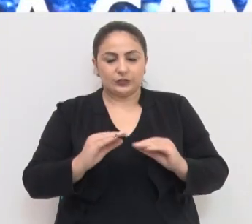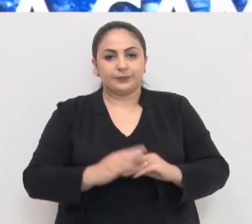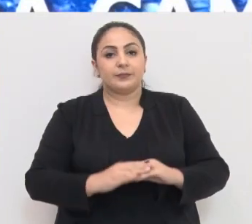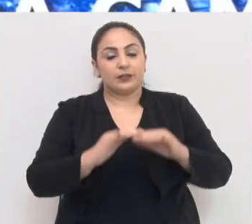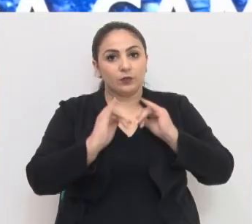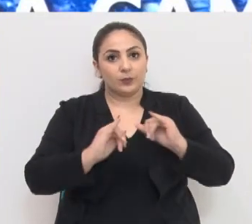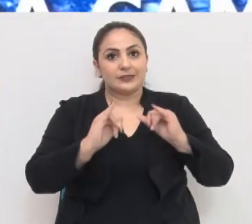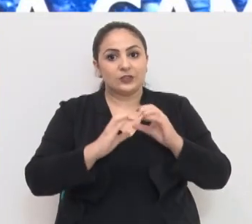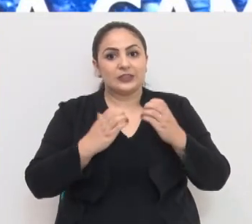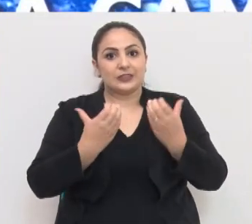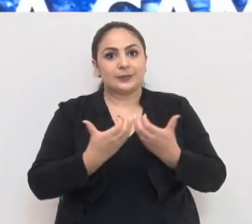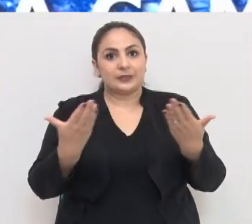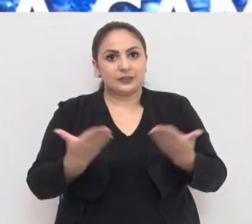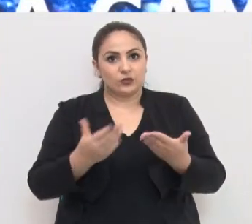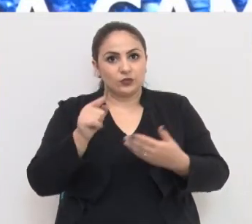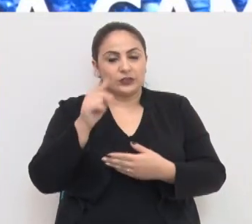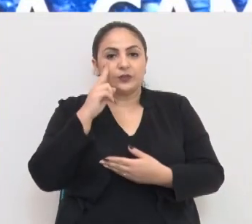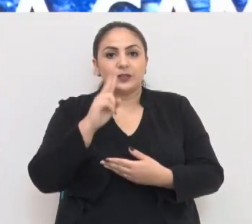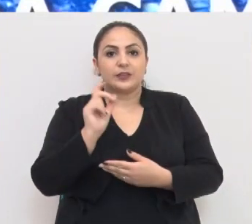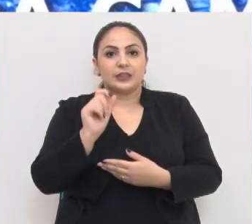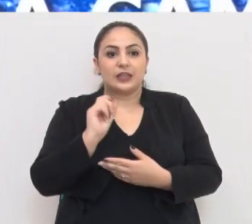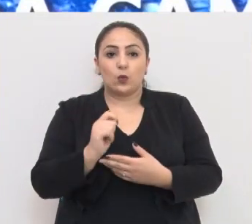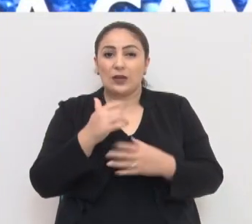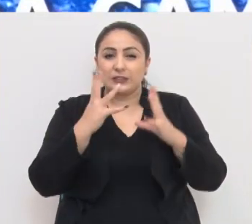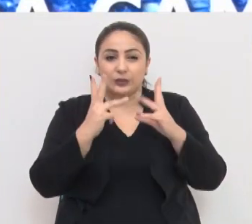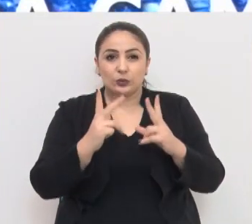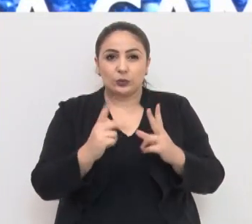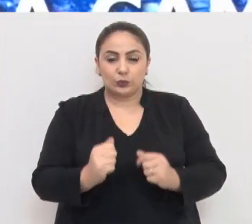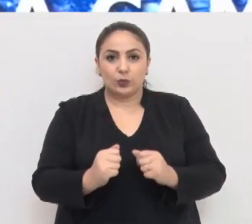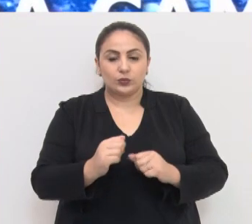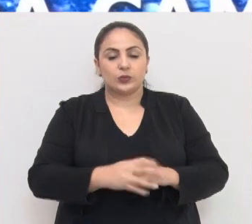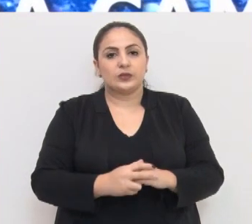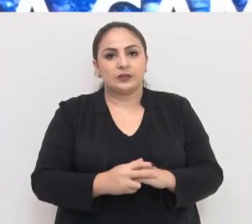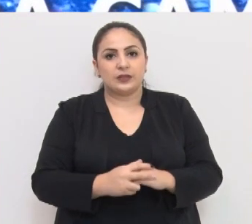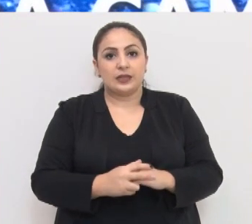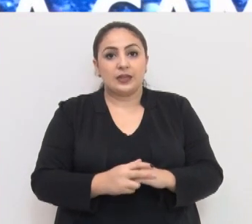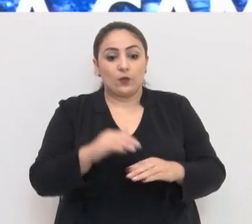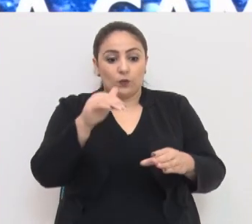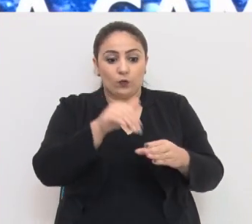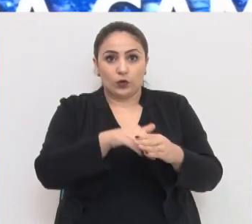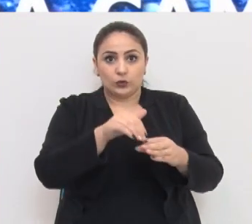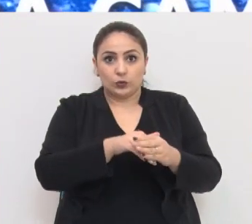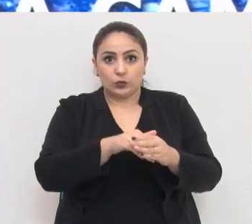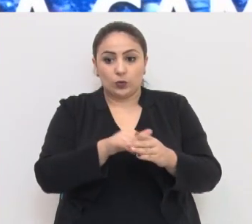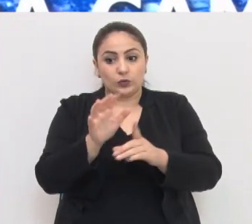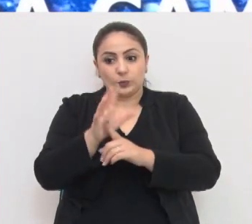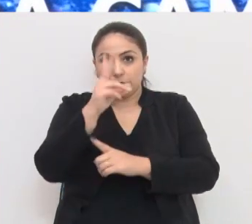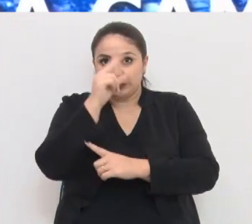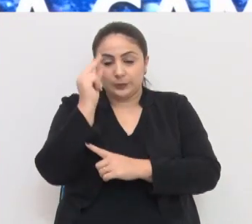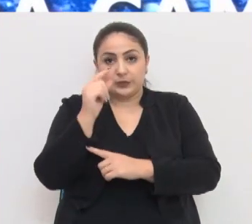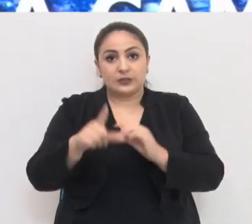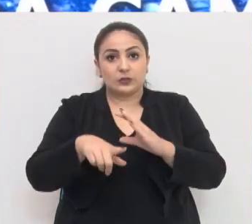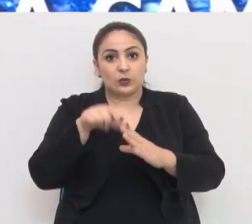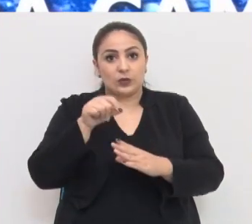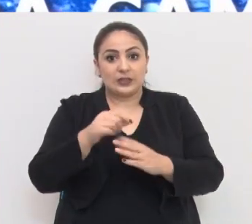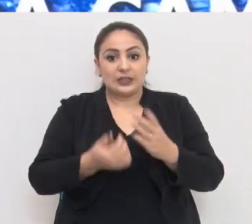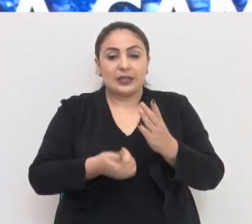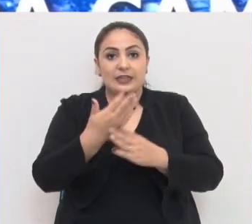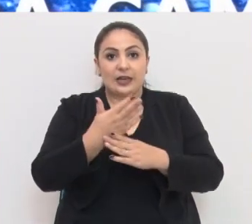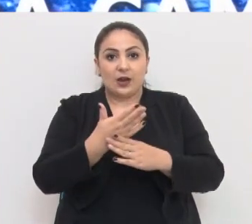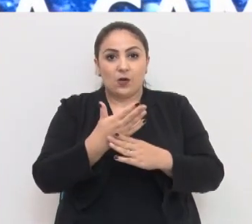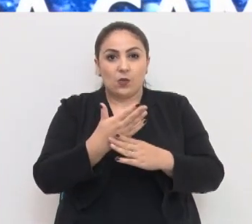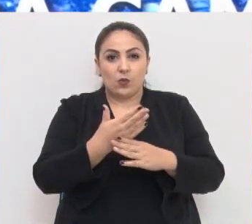Boa noite. No Jornal da Câmara de hoje, você vai ver que a maioria do parlamento derrubou o veto do Executivo e a decisão de criar